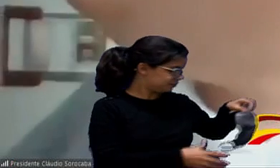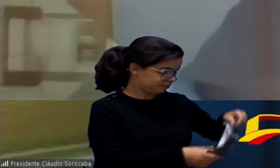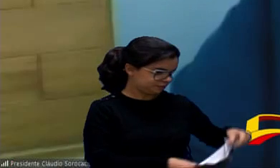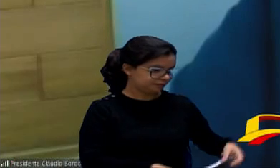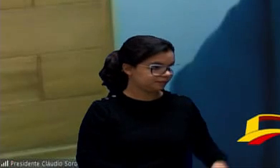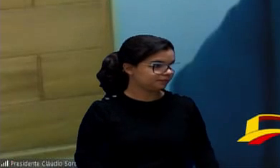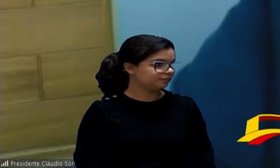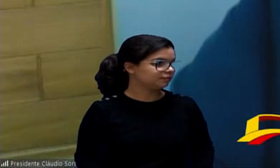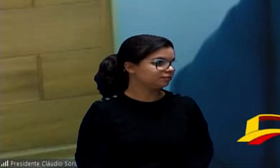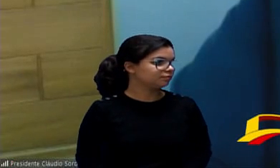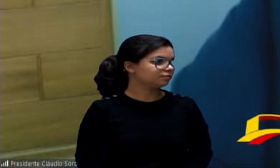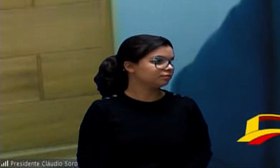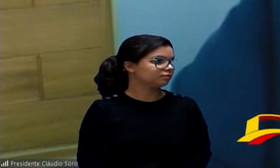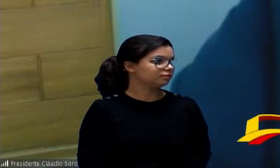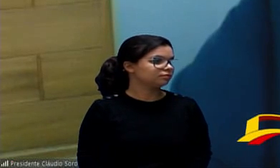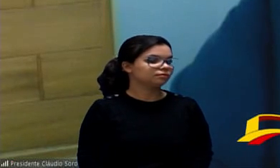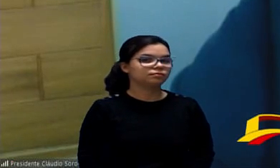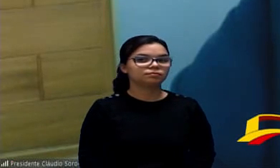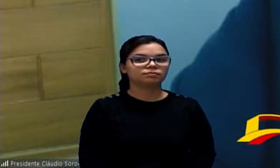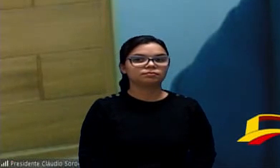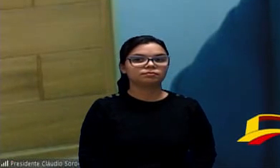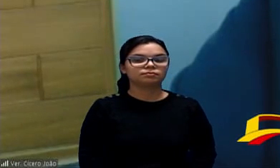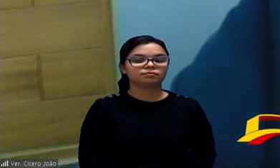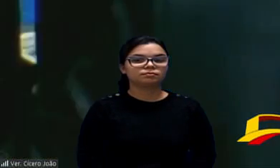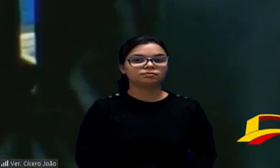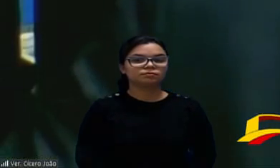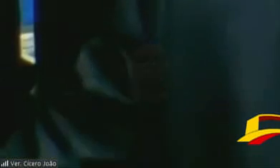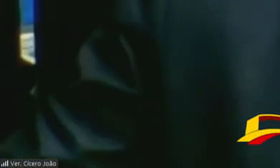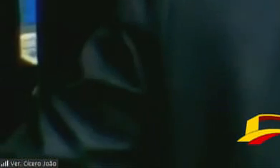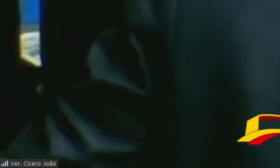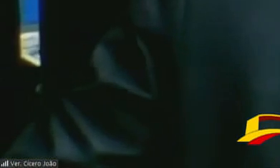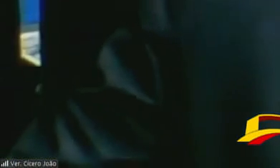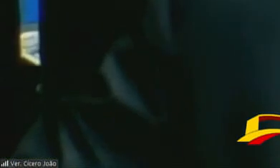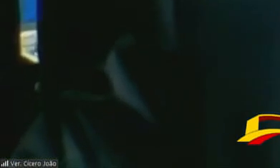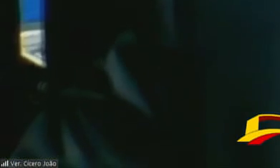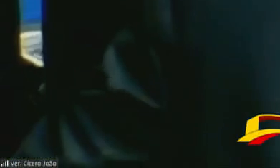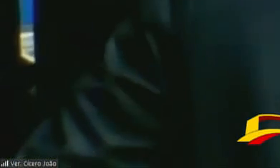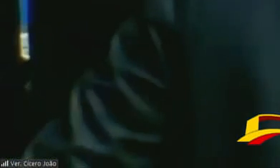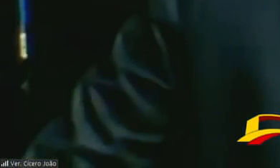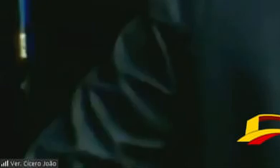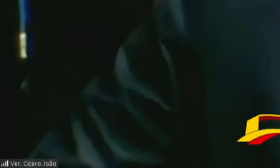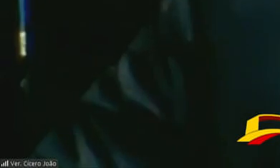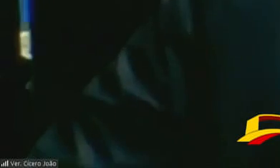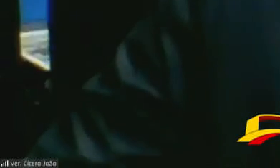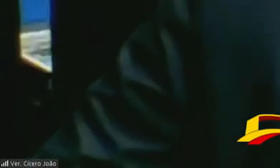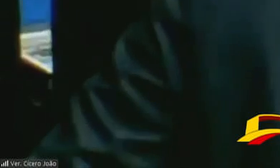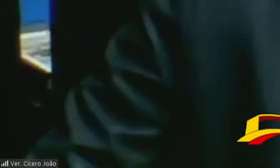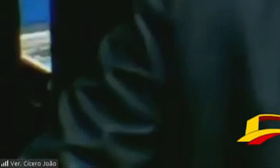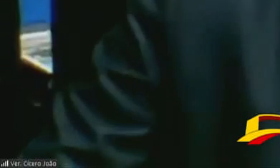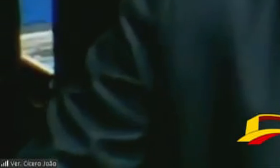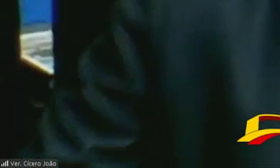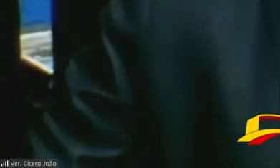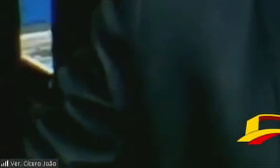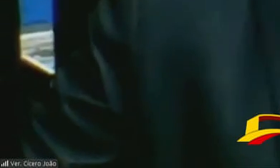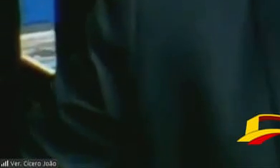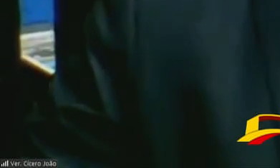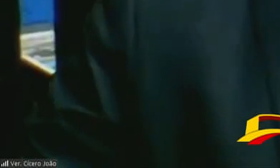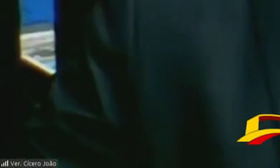Pode ir. Aberto o microfone, Vossa Excelência. Presidente, vereador Luiz Santos, você tem toda a razão de falar